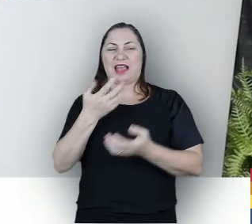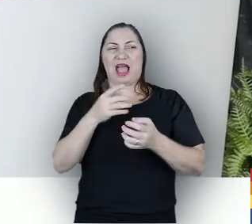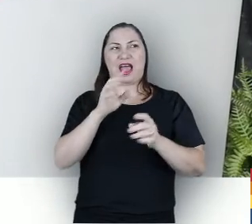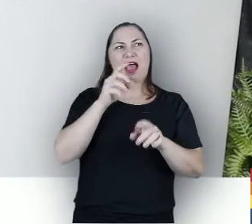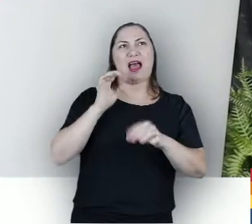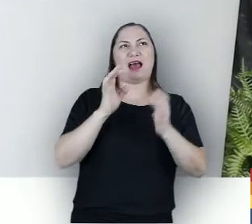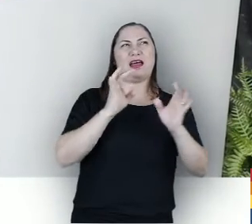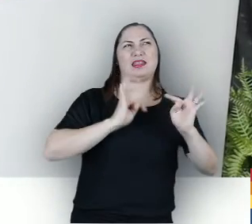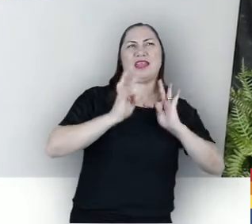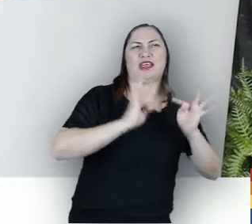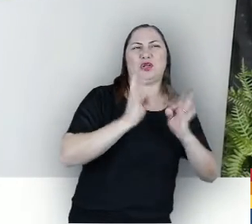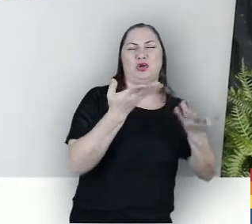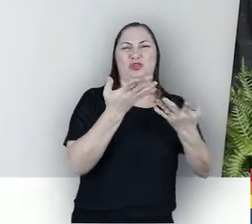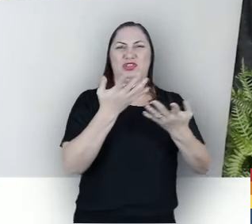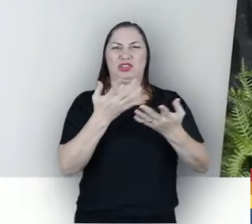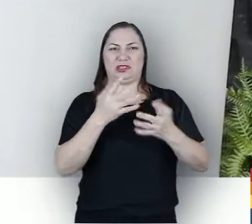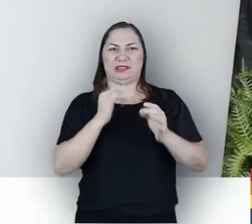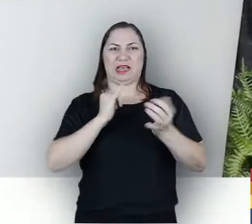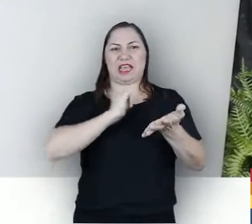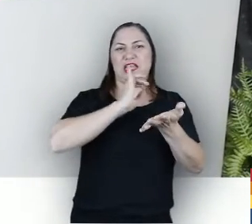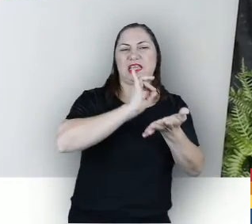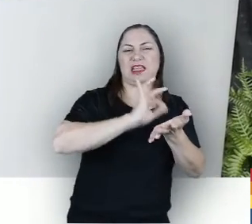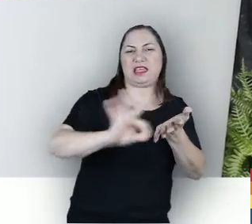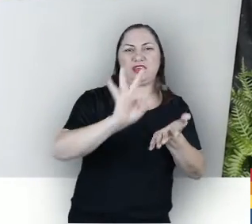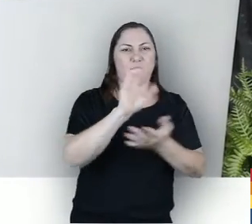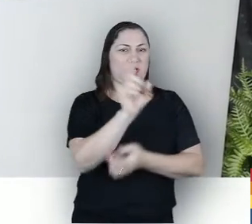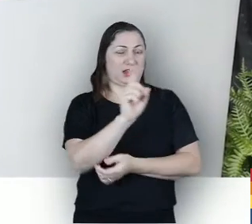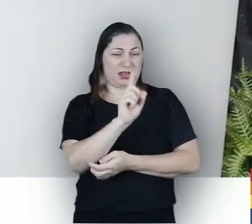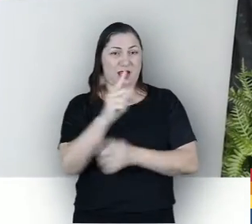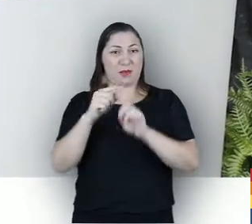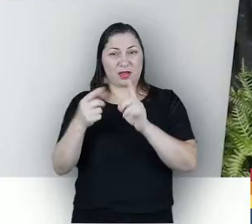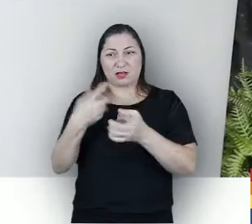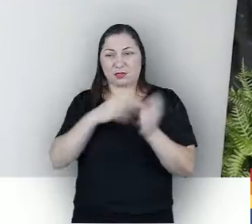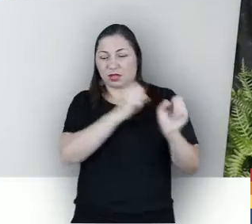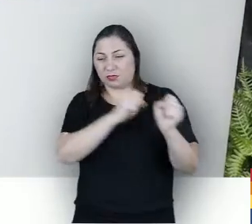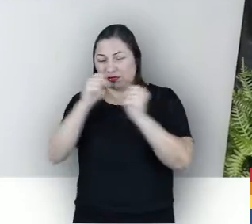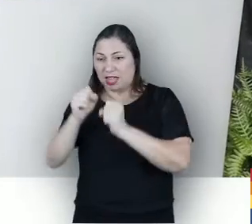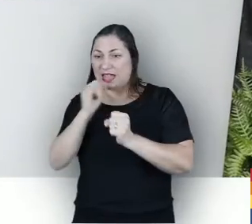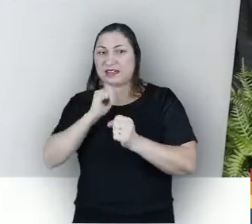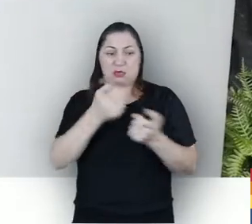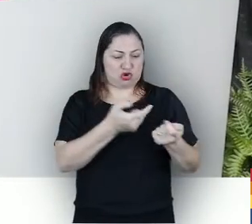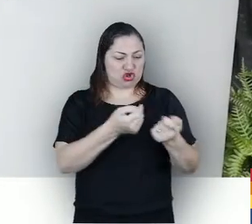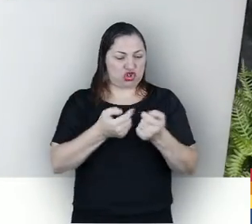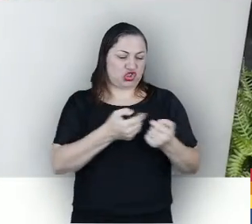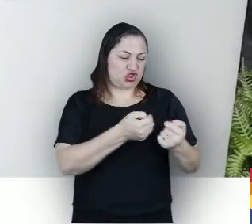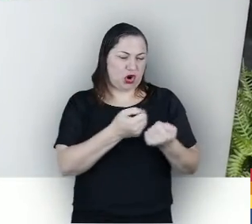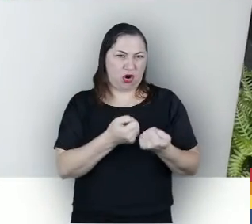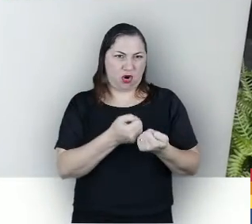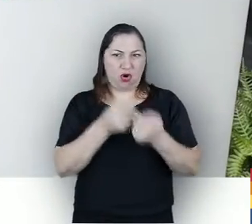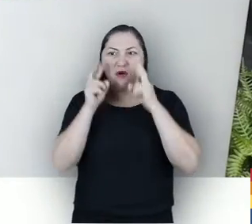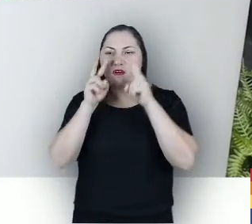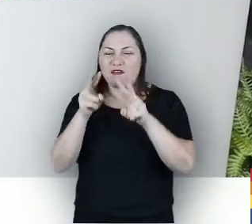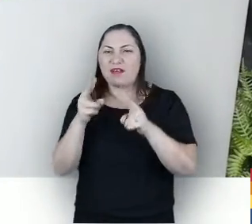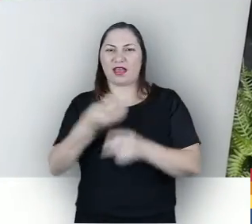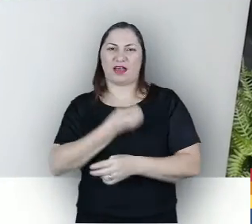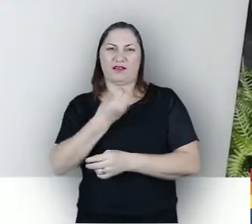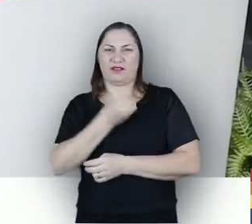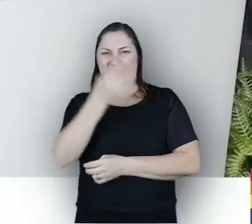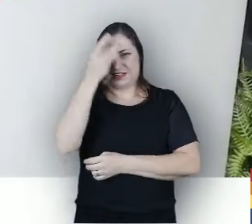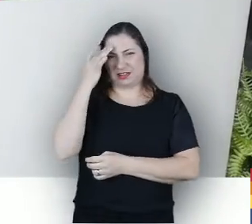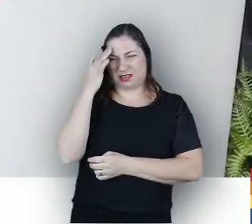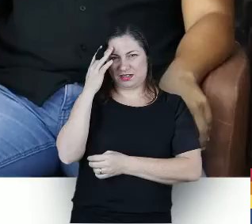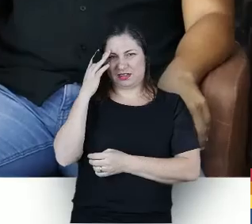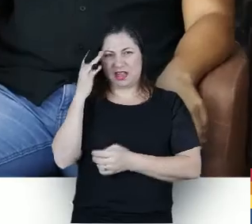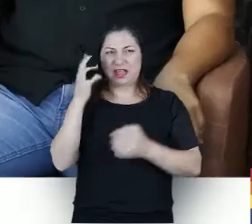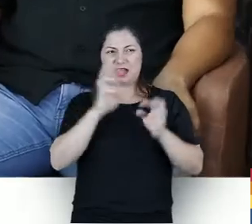nosso dia a dia. A nosso favor. Para o nosso favor, ou então a gente vai sair perdendo, Não né? Então, tornar vamos a aproveitar tecnologia